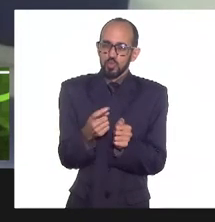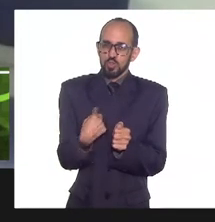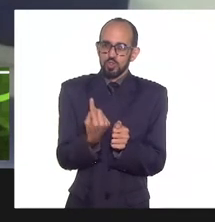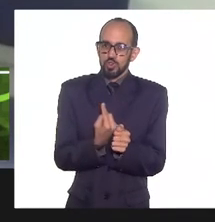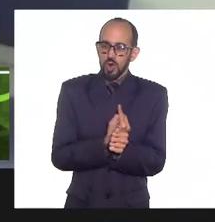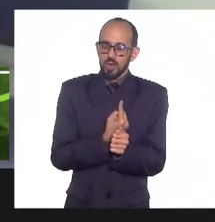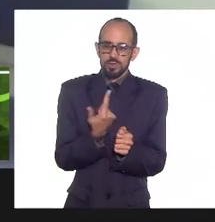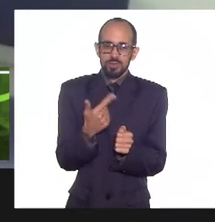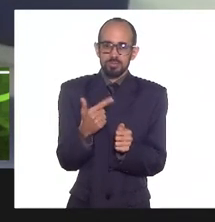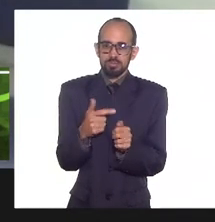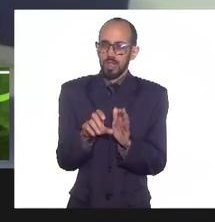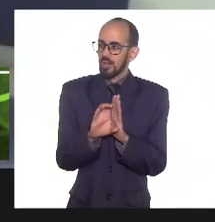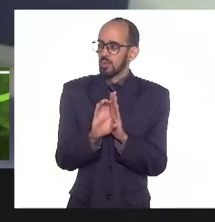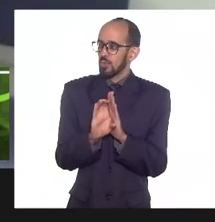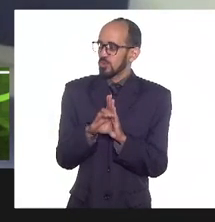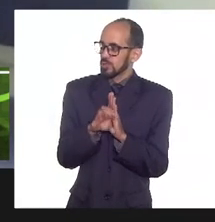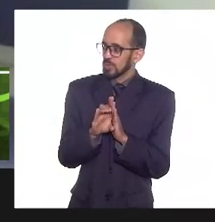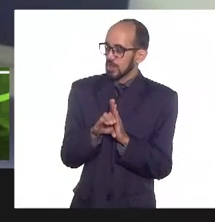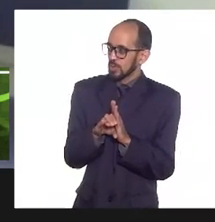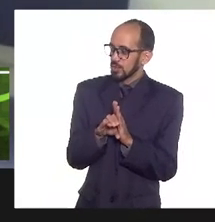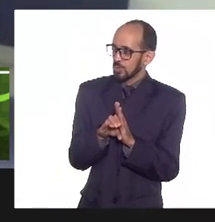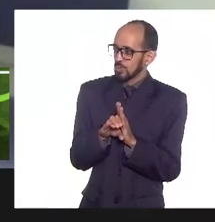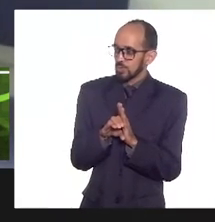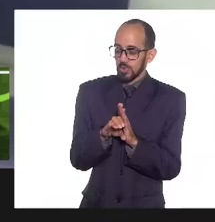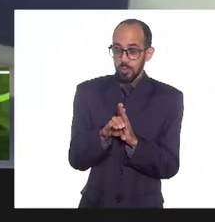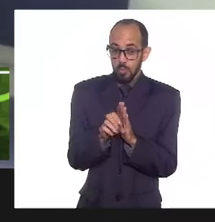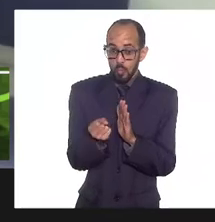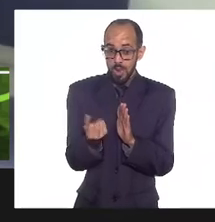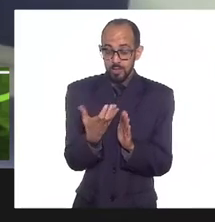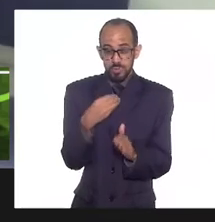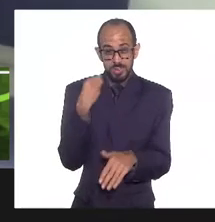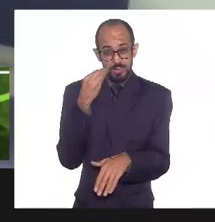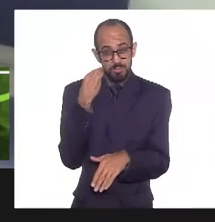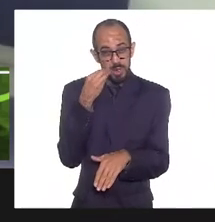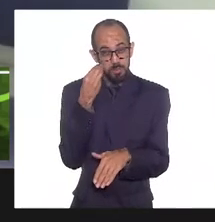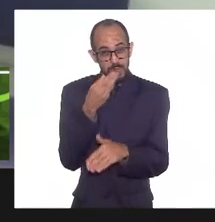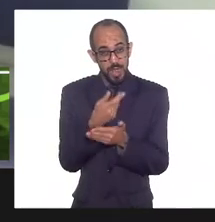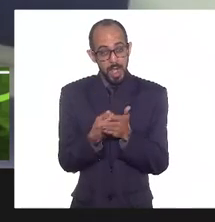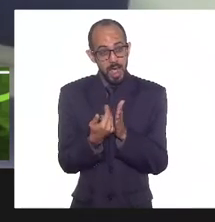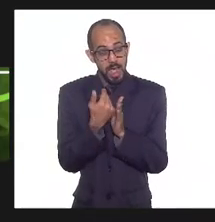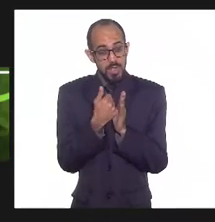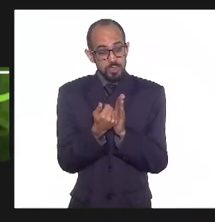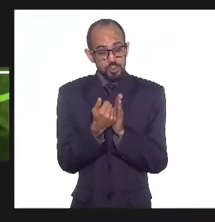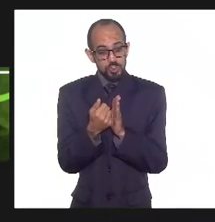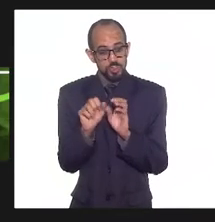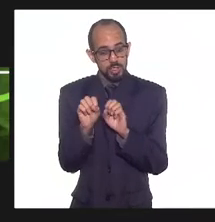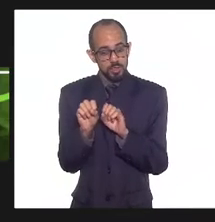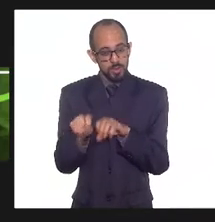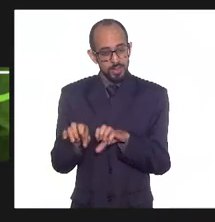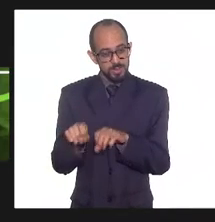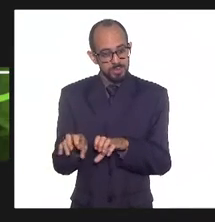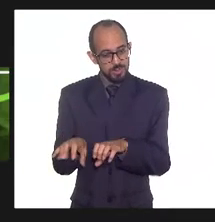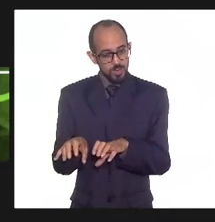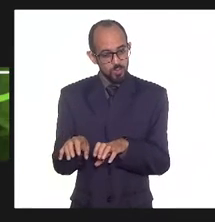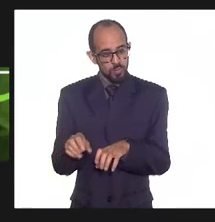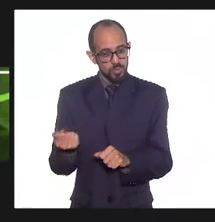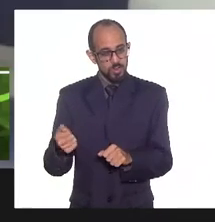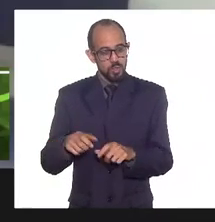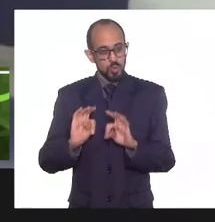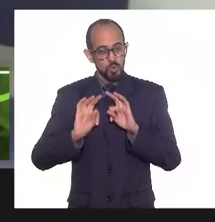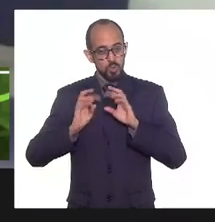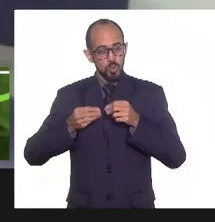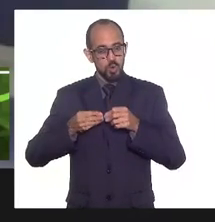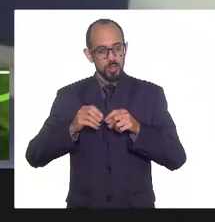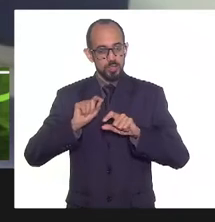definição e quando você experimenta a arte na educação você pode perceber todas as